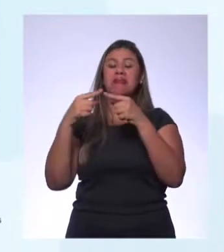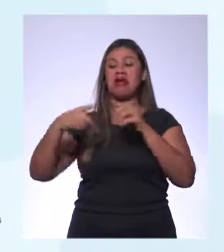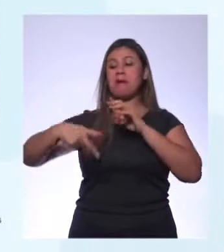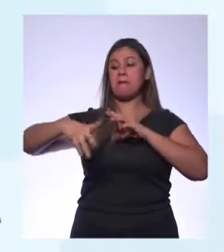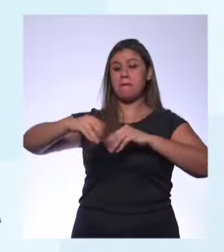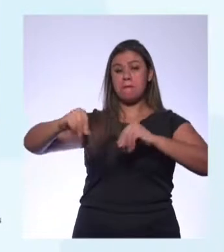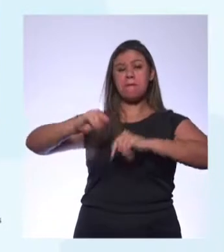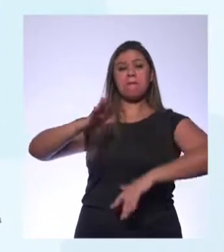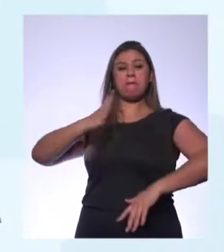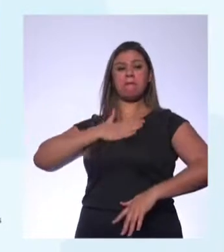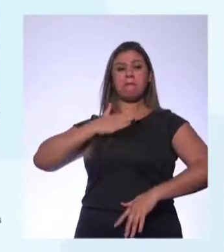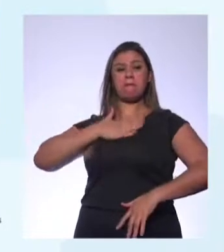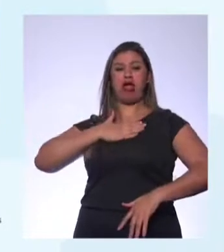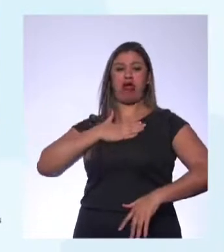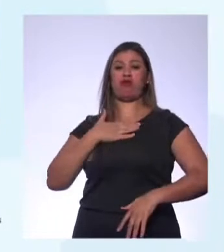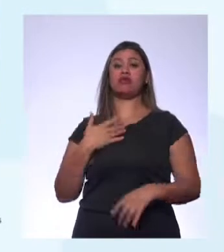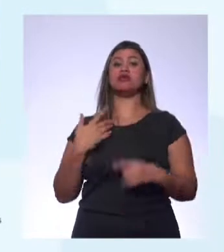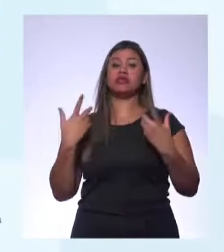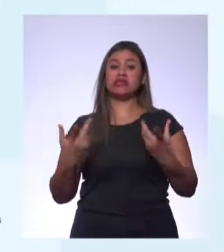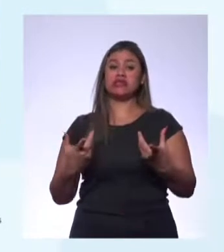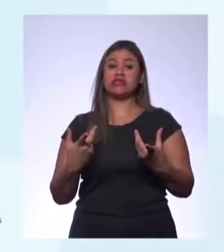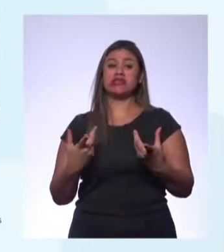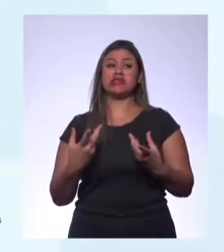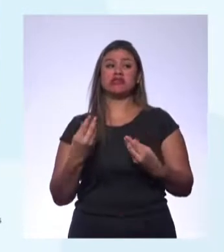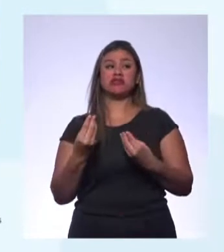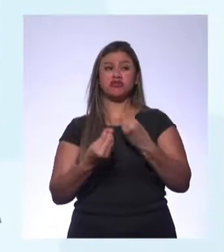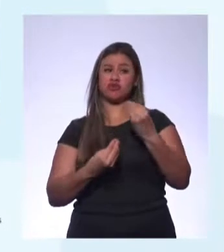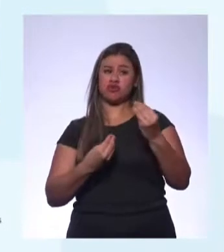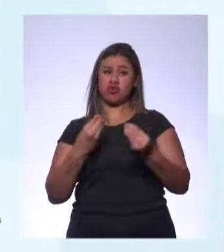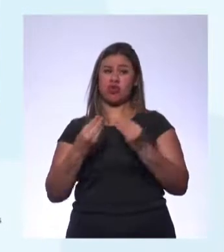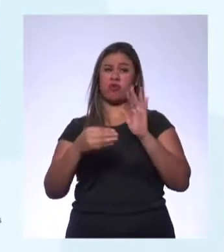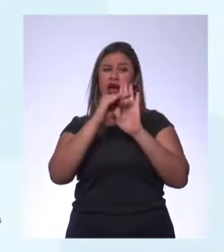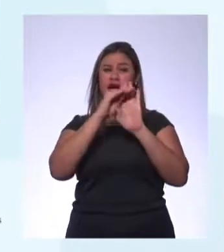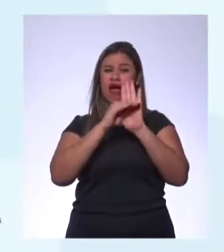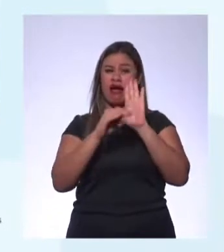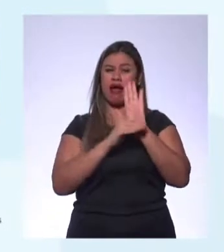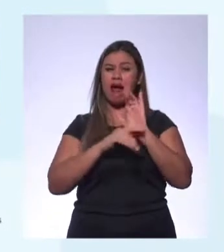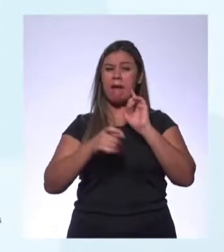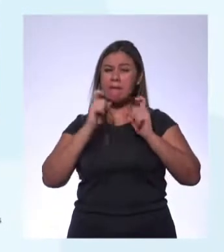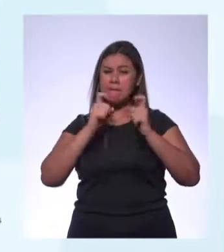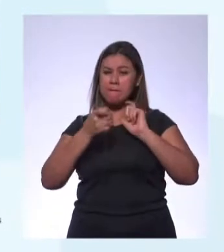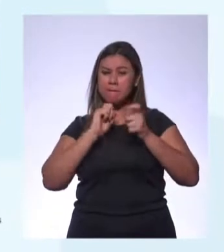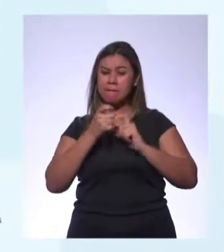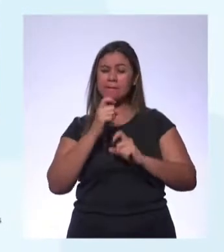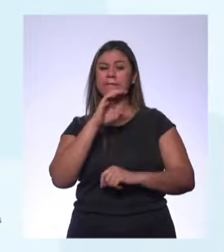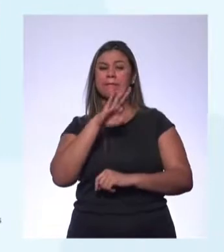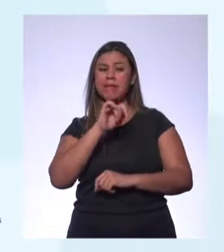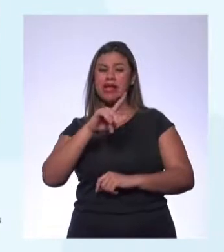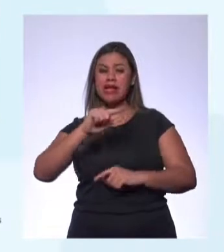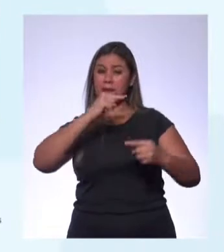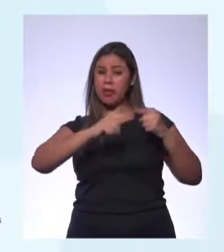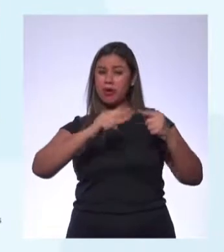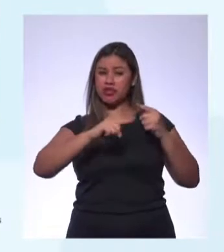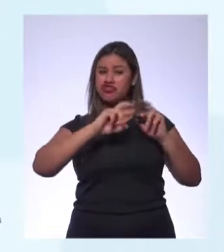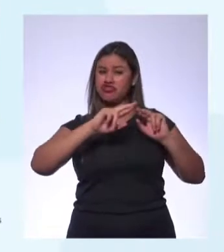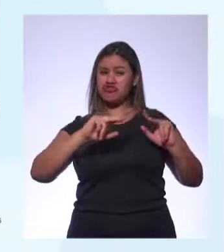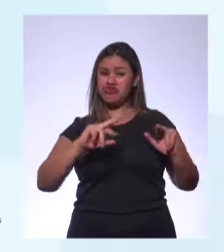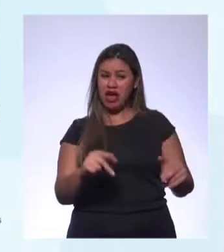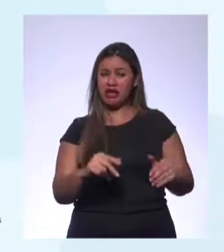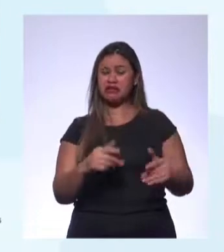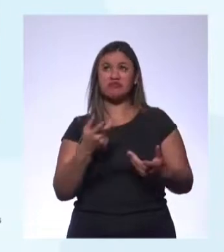e, a despeito de algumas cláusulas da Conferência de Berlim, que proibiam, por exemplo,